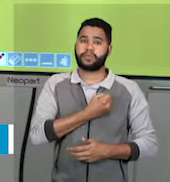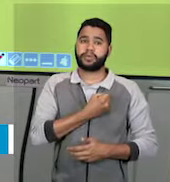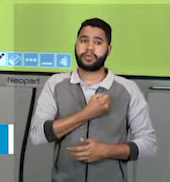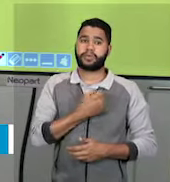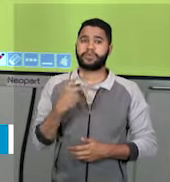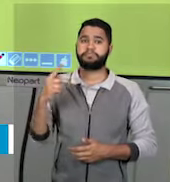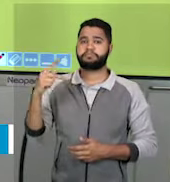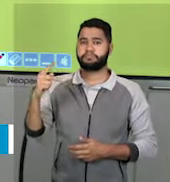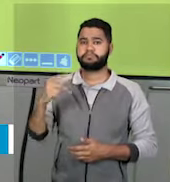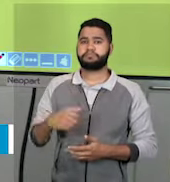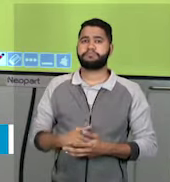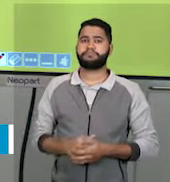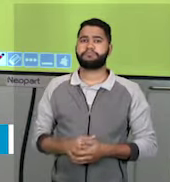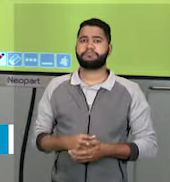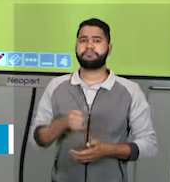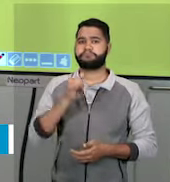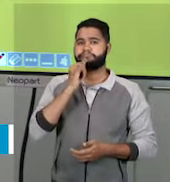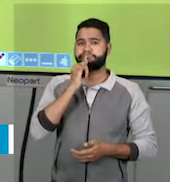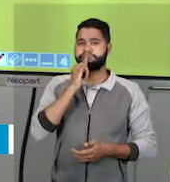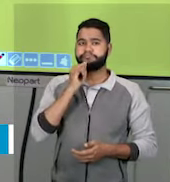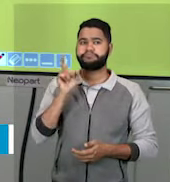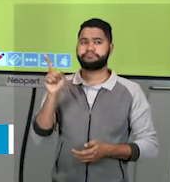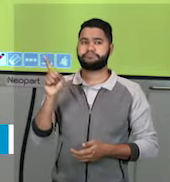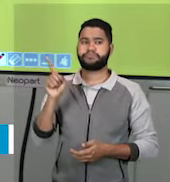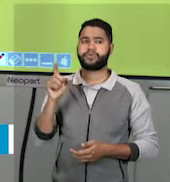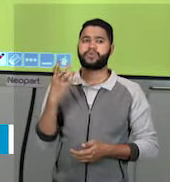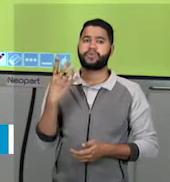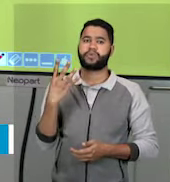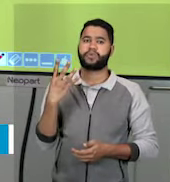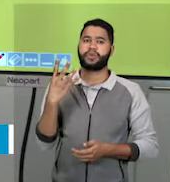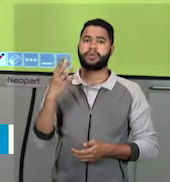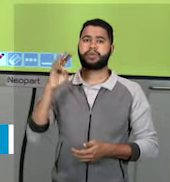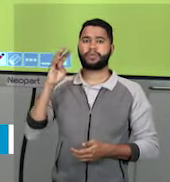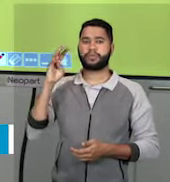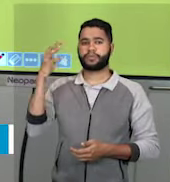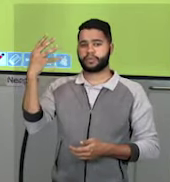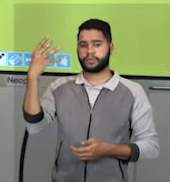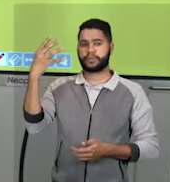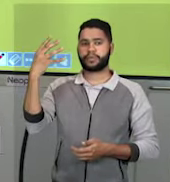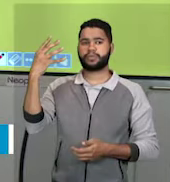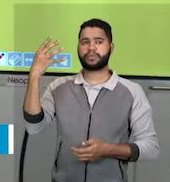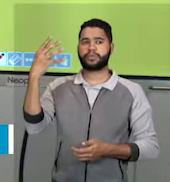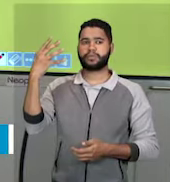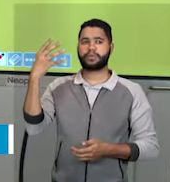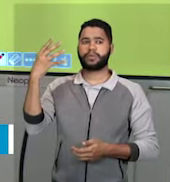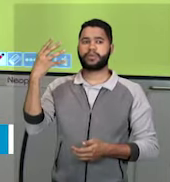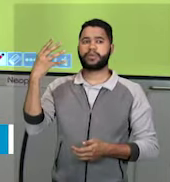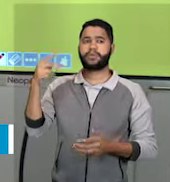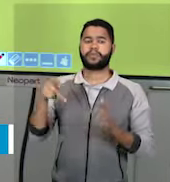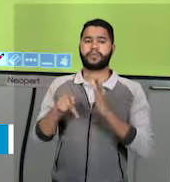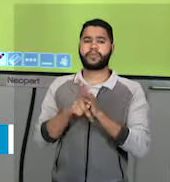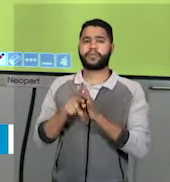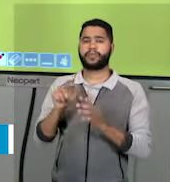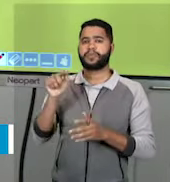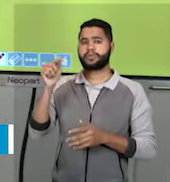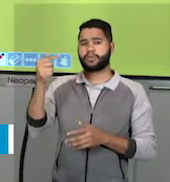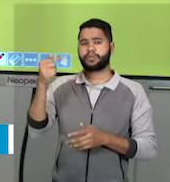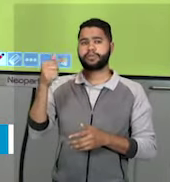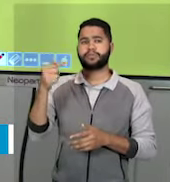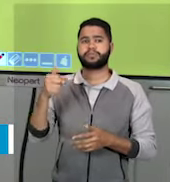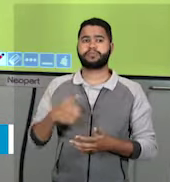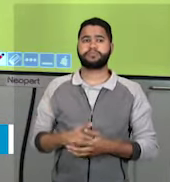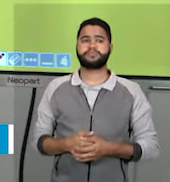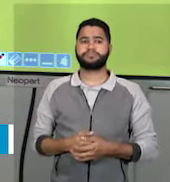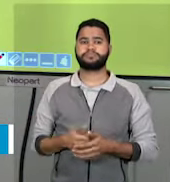P. Olha o exemplo aqui, ó. 4 elevado a 4 elevado a 7, logaritmo de 4 elevado a